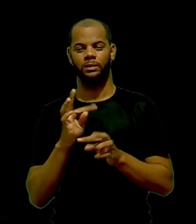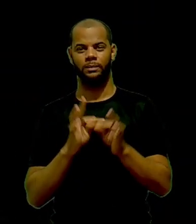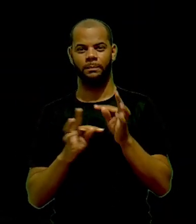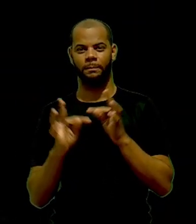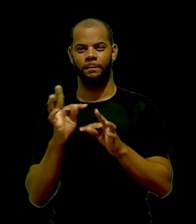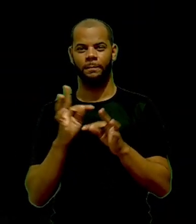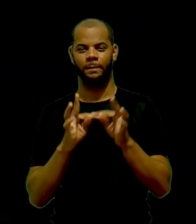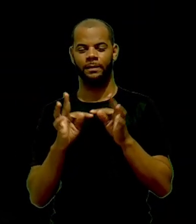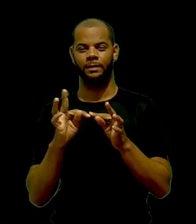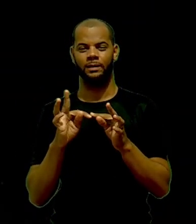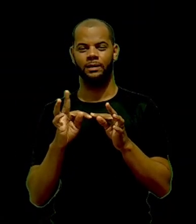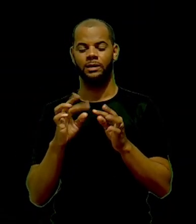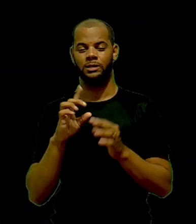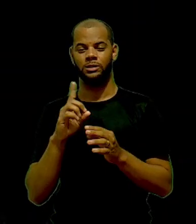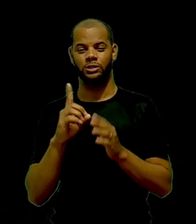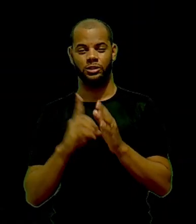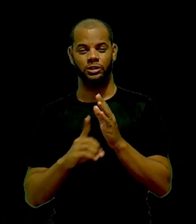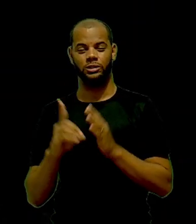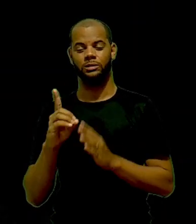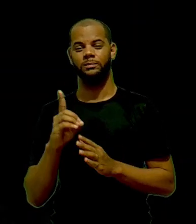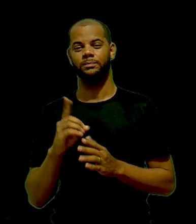tecnologia digital já em celular.